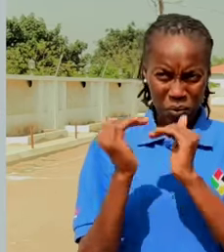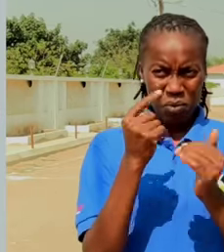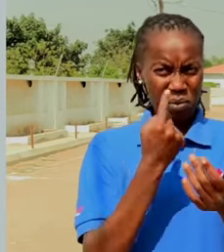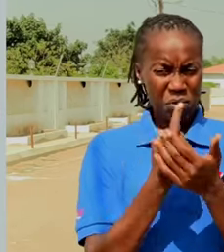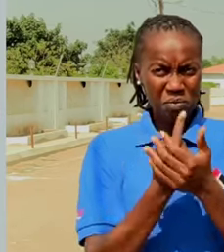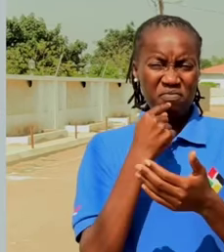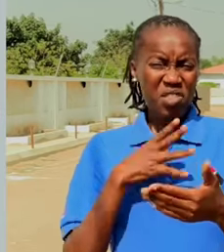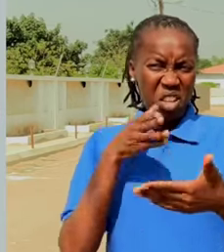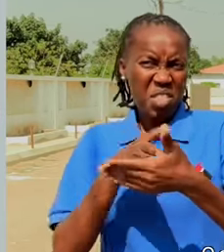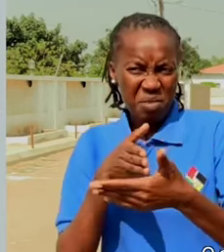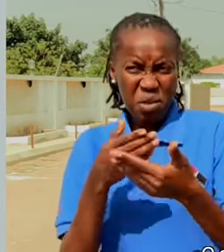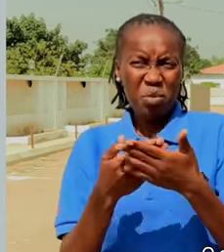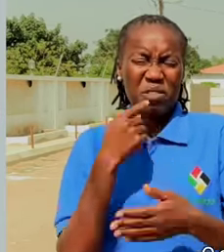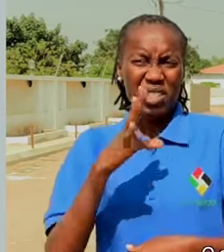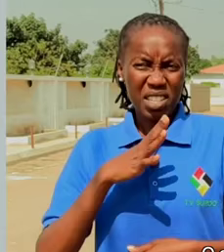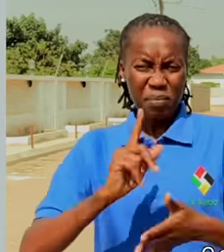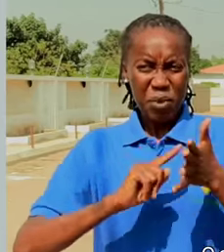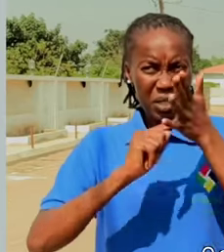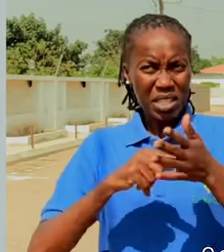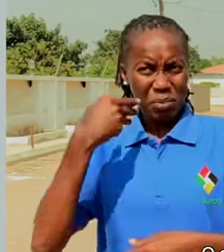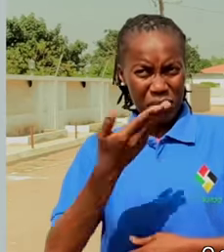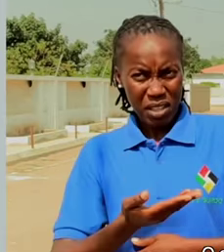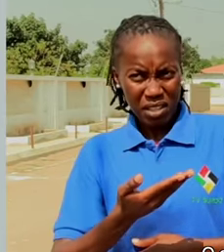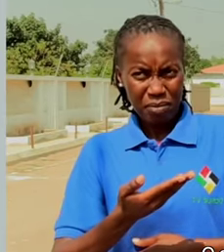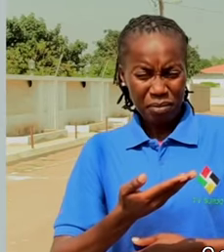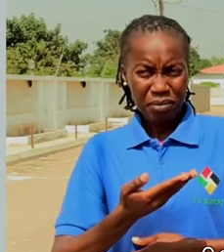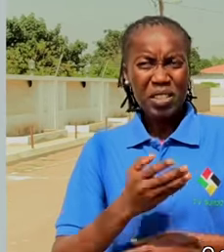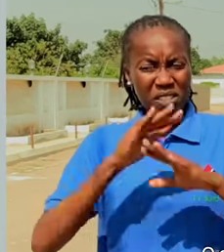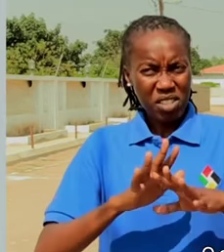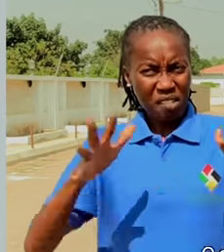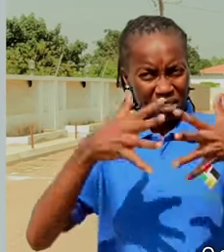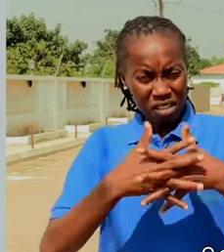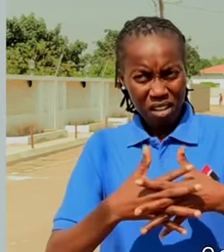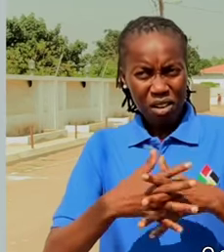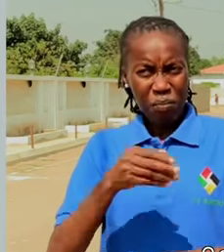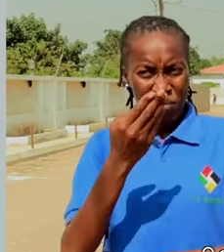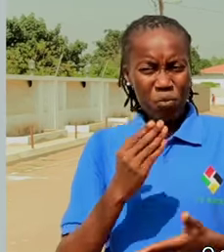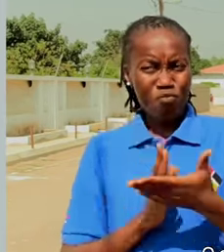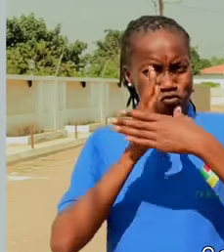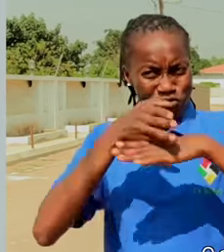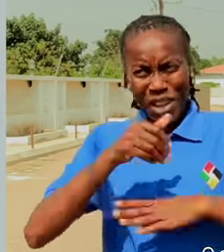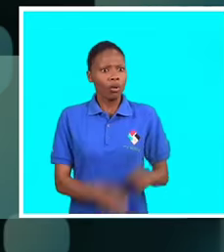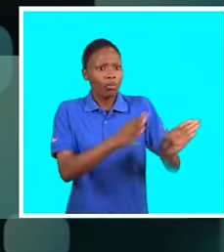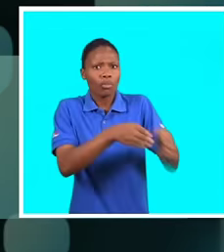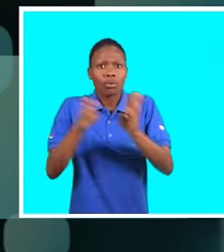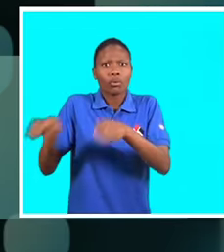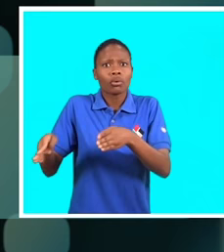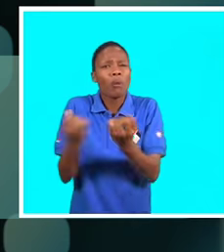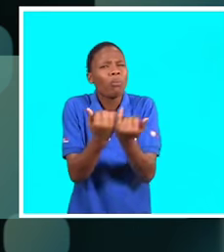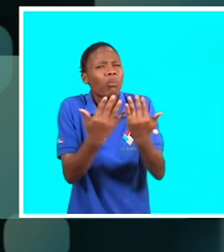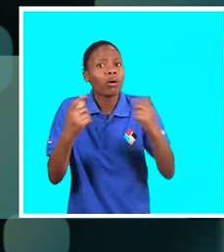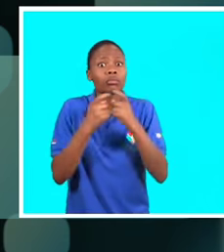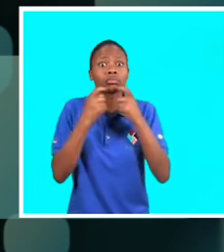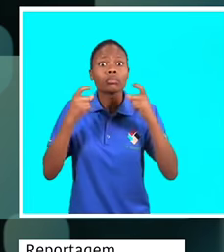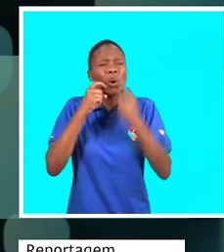importa as limitações. Um exemplo dele é um exemplo claro. Ele ultrapassou as dificuldades. Em Moçambique,